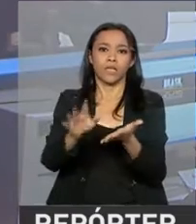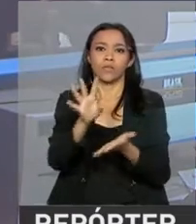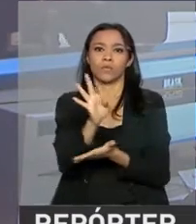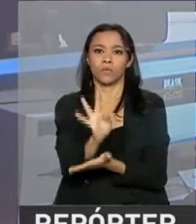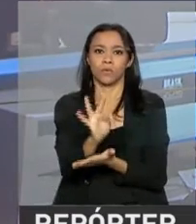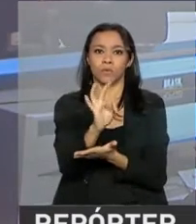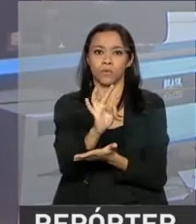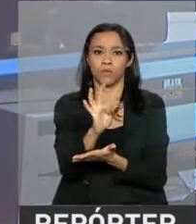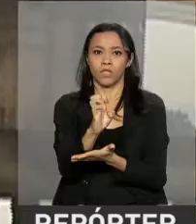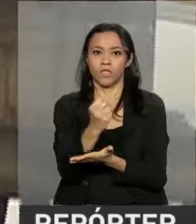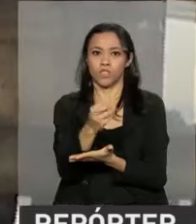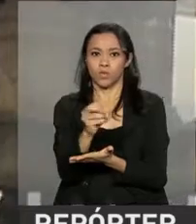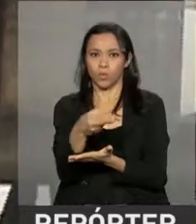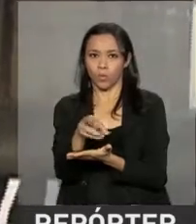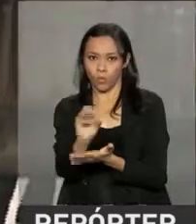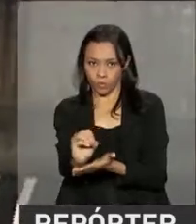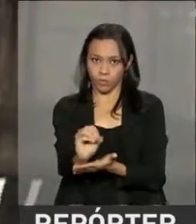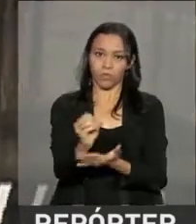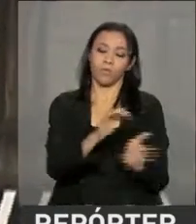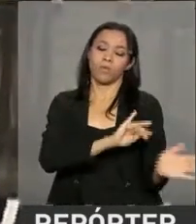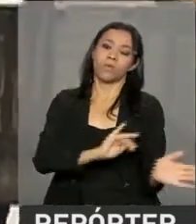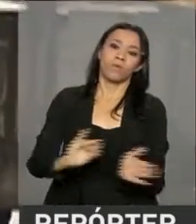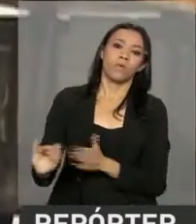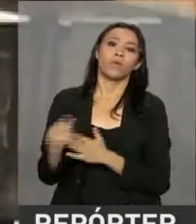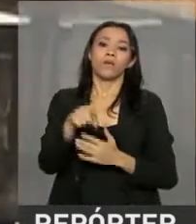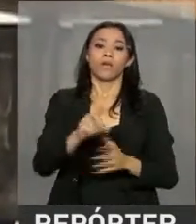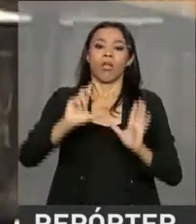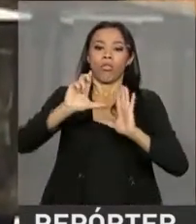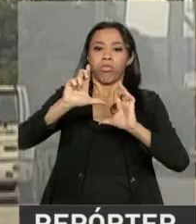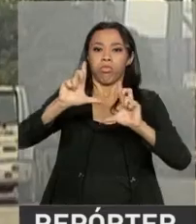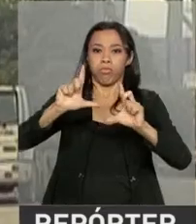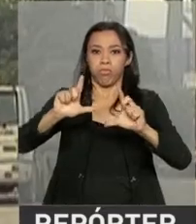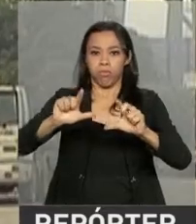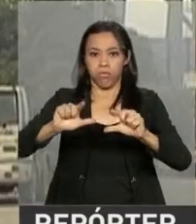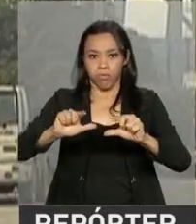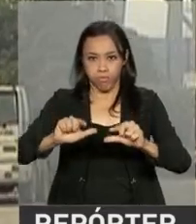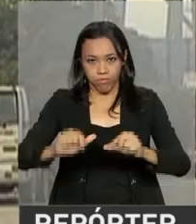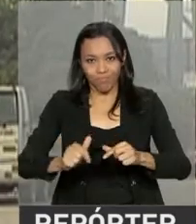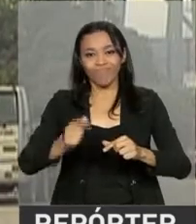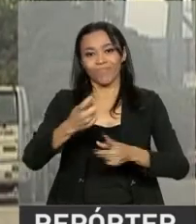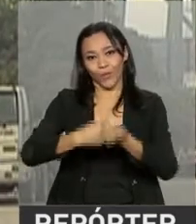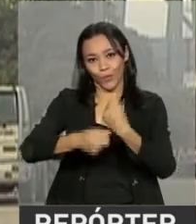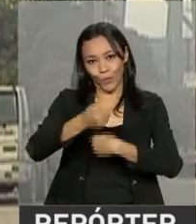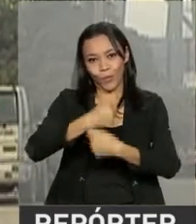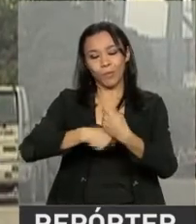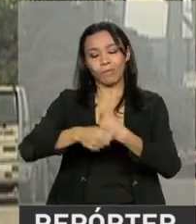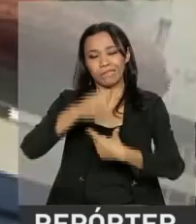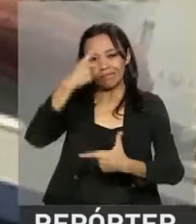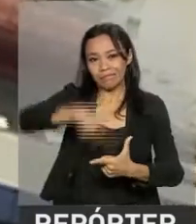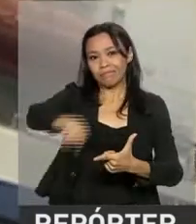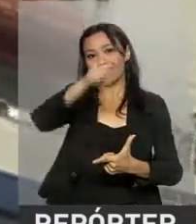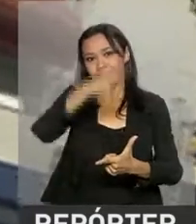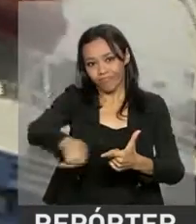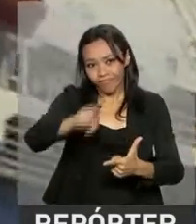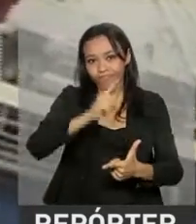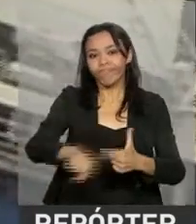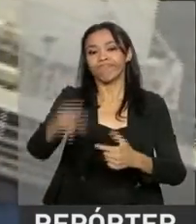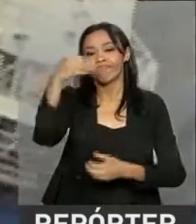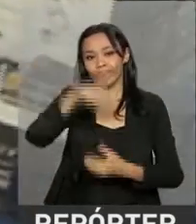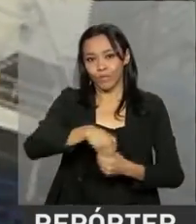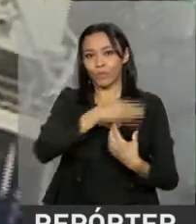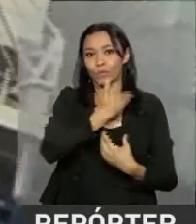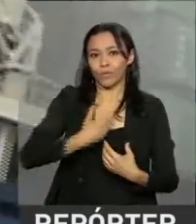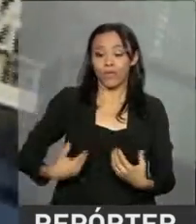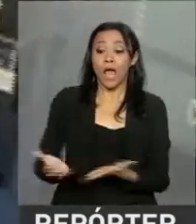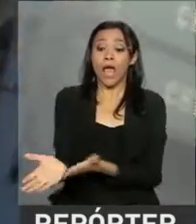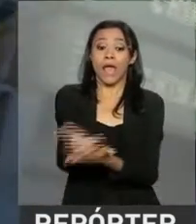Nacional. A retração da economia ainda está prejudicando as contas públicas. A arrecadação de impostos